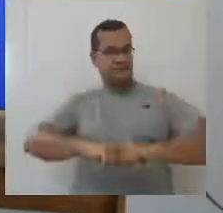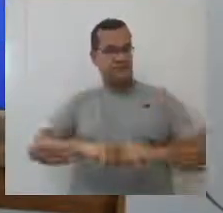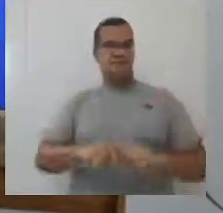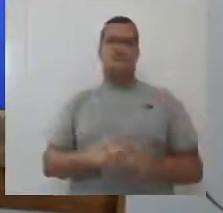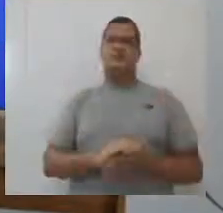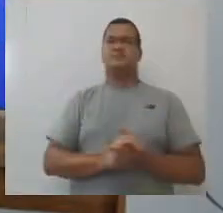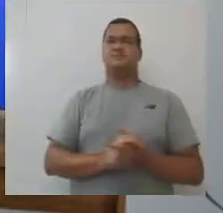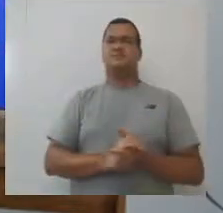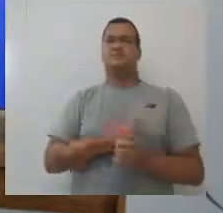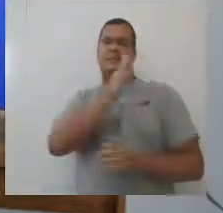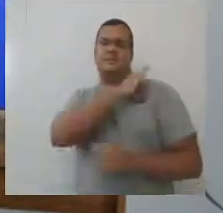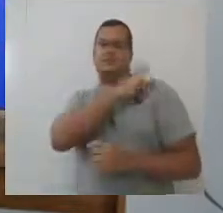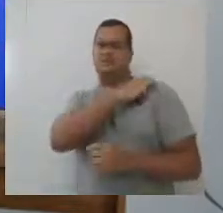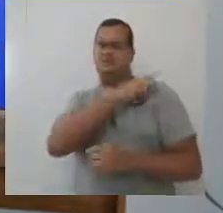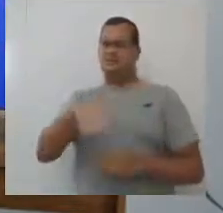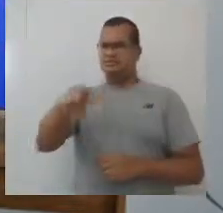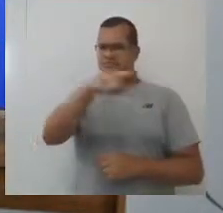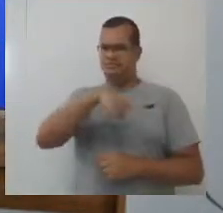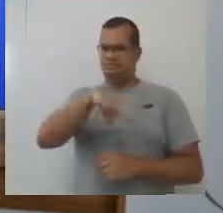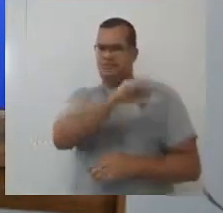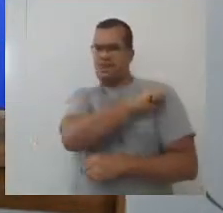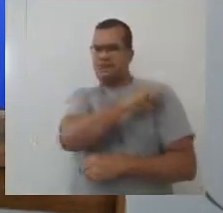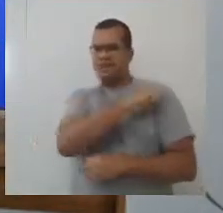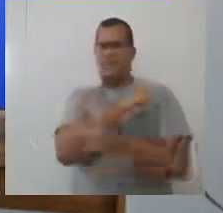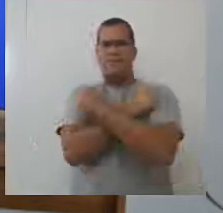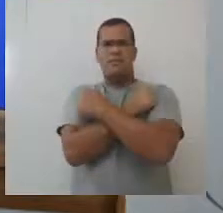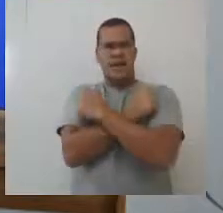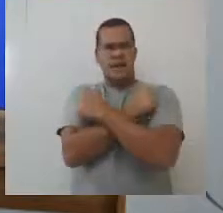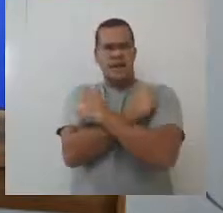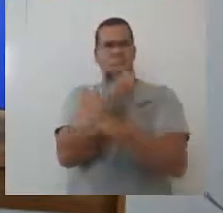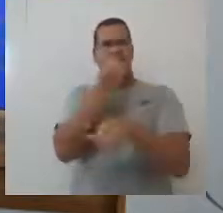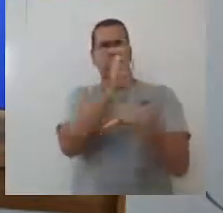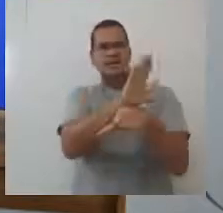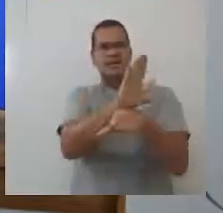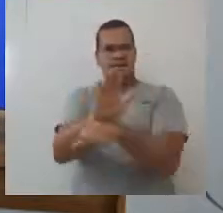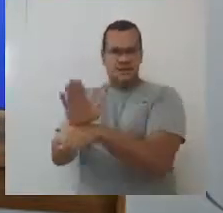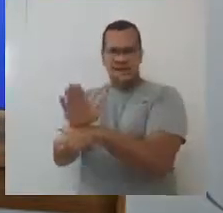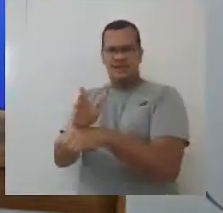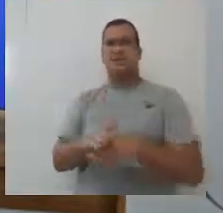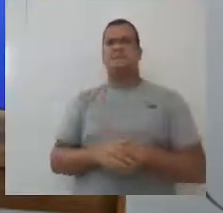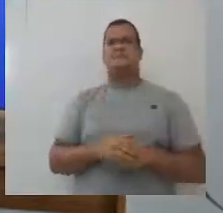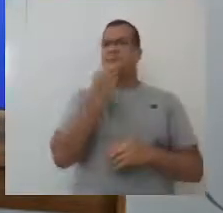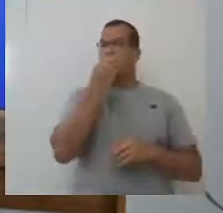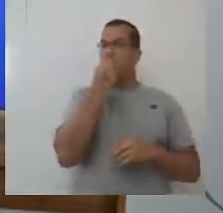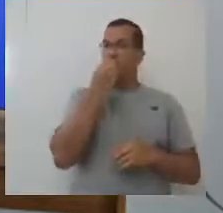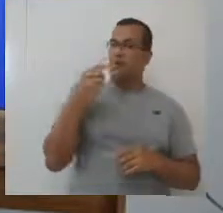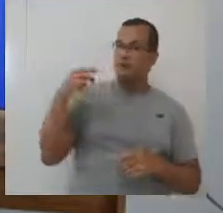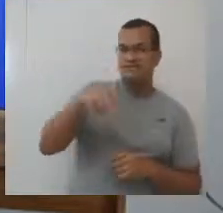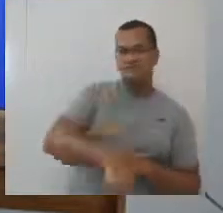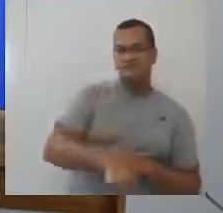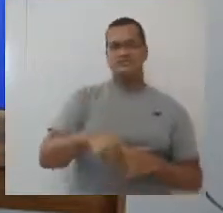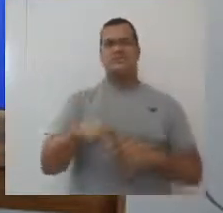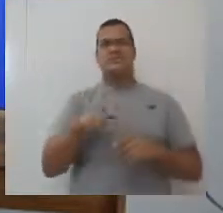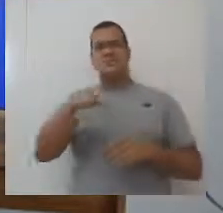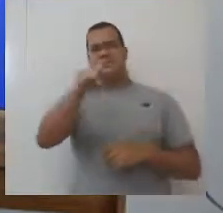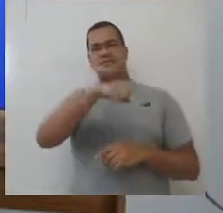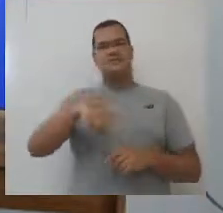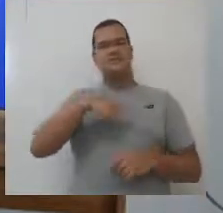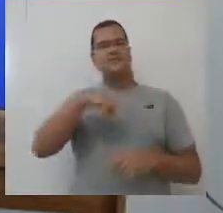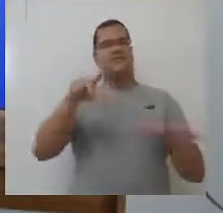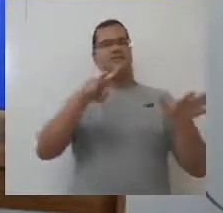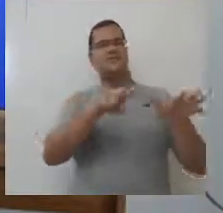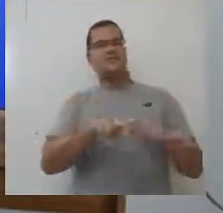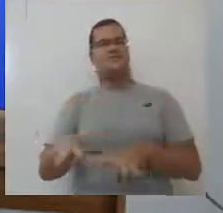Galera dos terceiros anos aí, um abraço pra todo mundo, tá? Boa tarde. É bom estar com vocês aqui novamente, aí vocês que estão numa semana